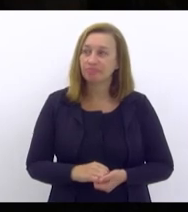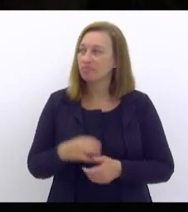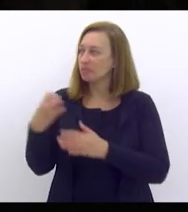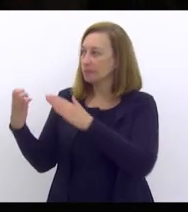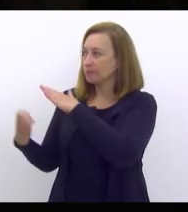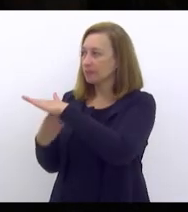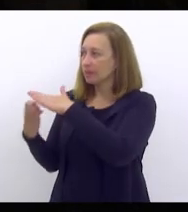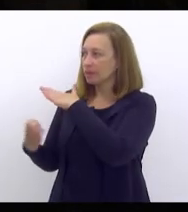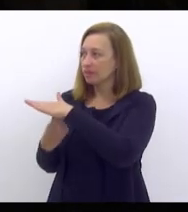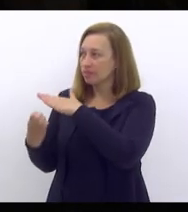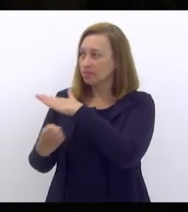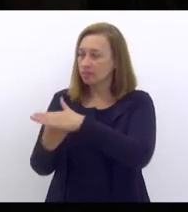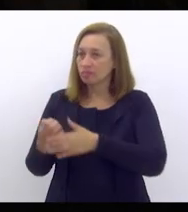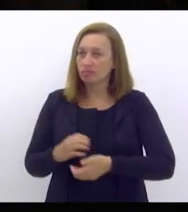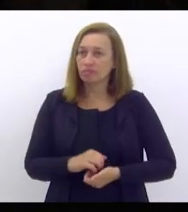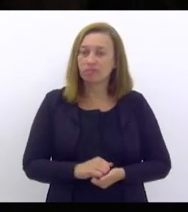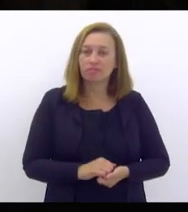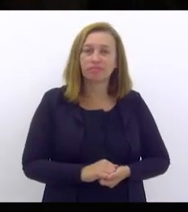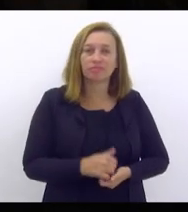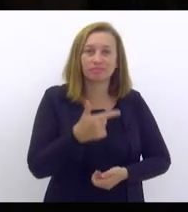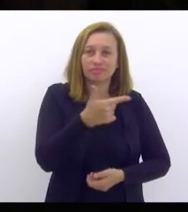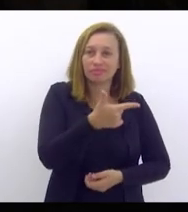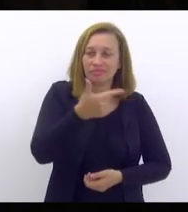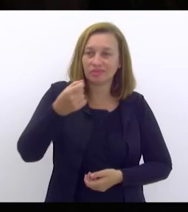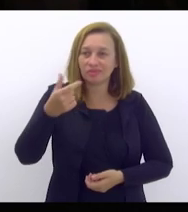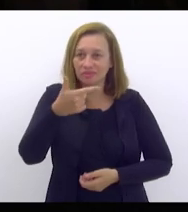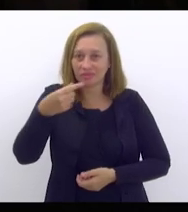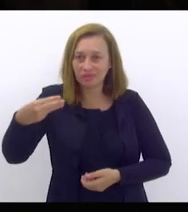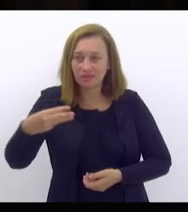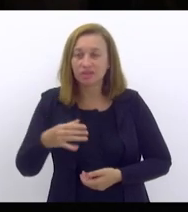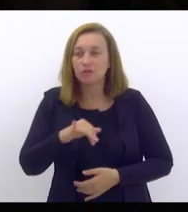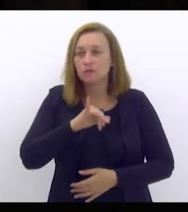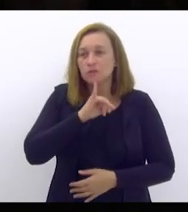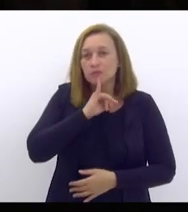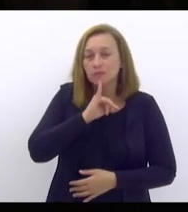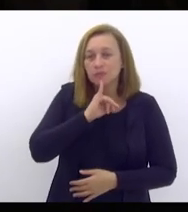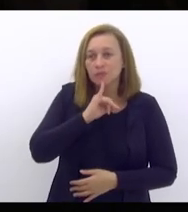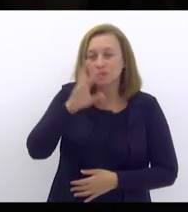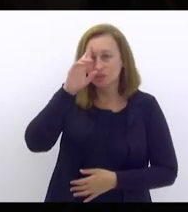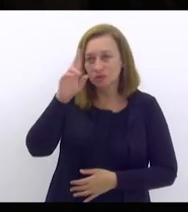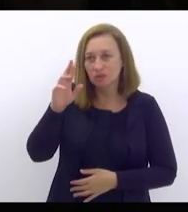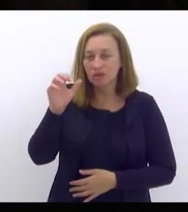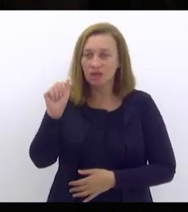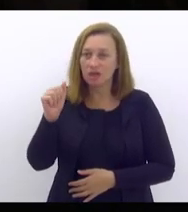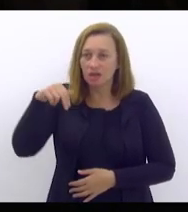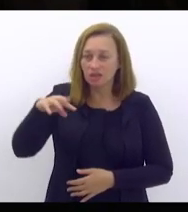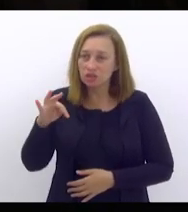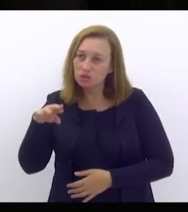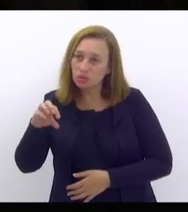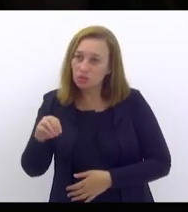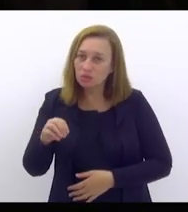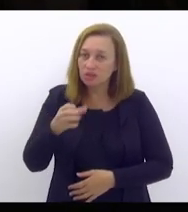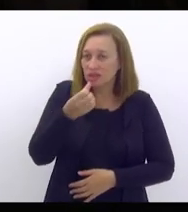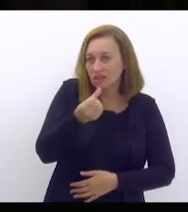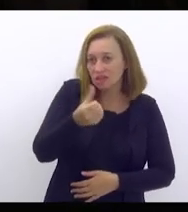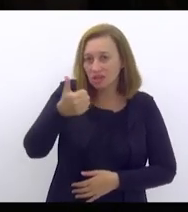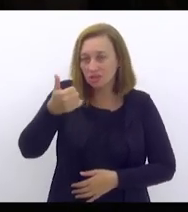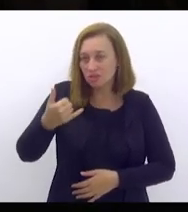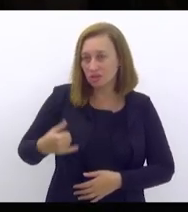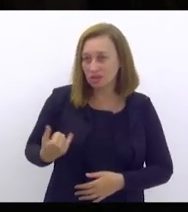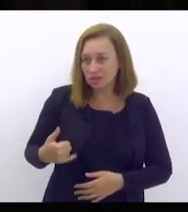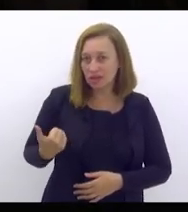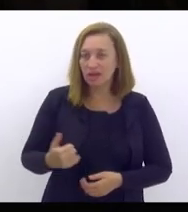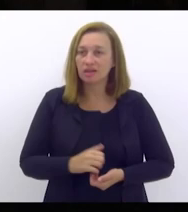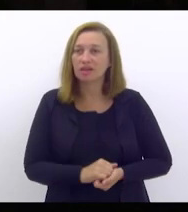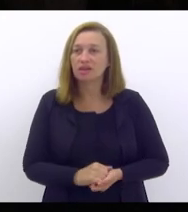empresa neste ano, só no ano de 2023. Infelizmente, o senhor Antônio Carlos da Silva, de 61 anos,